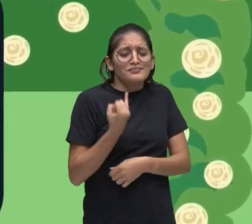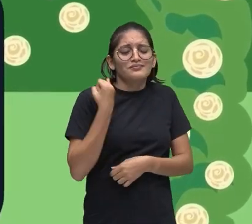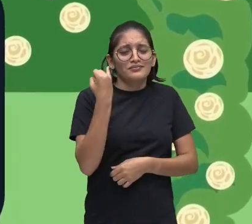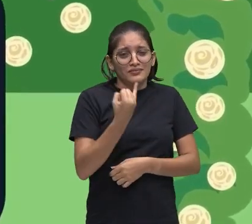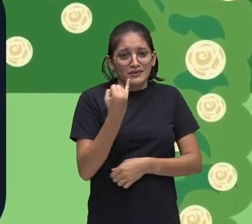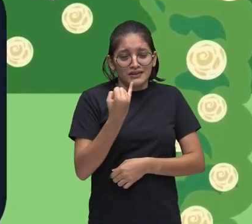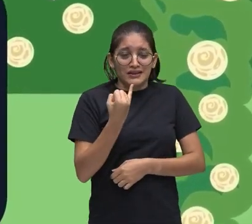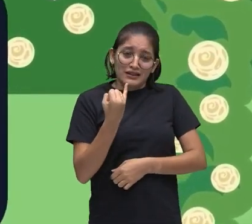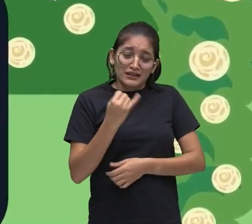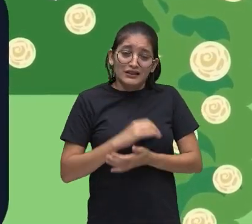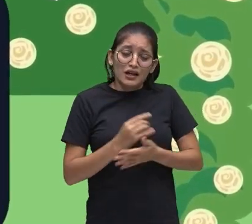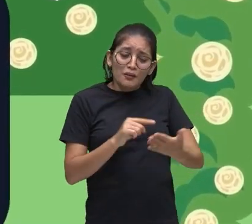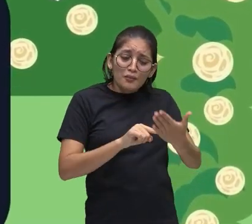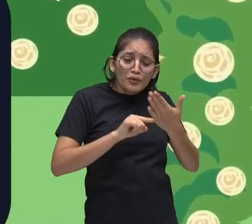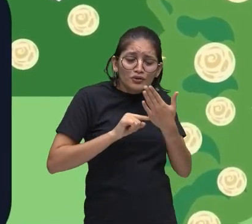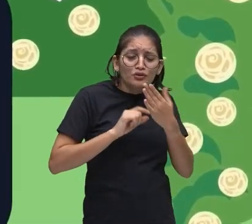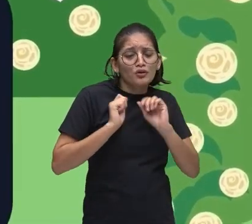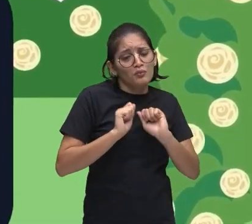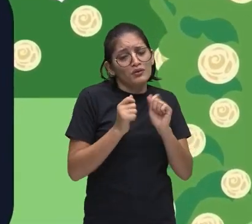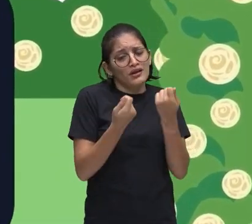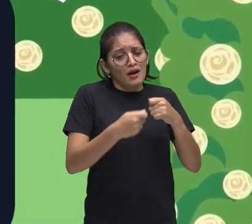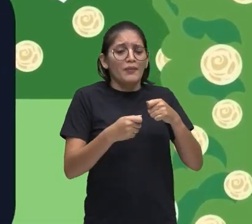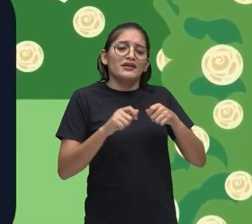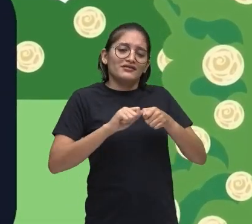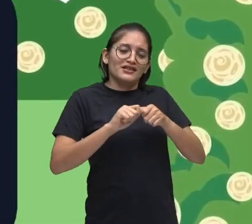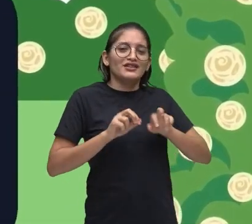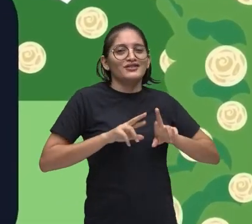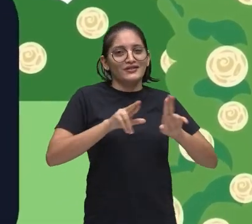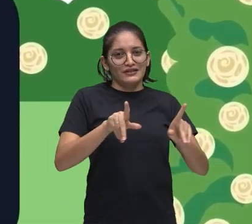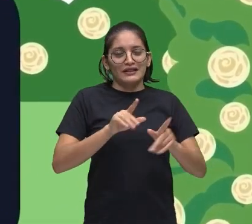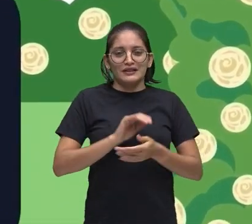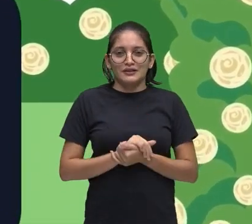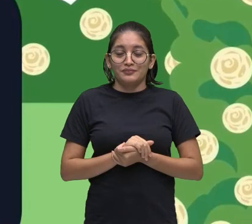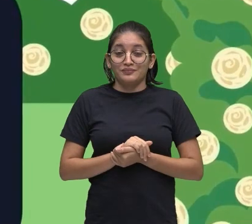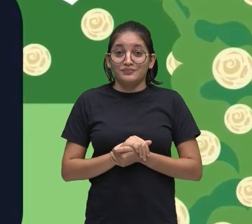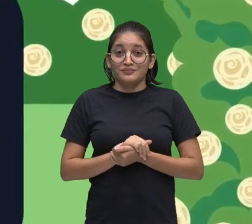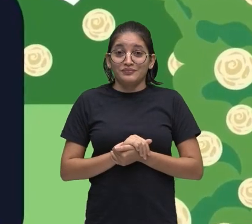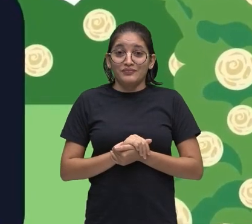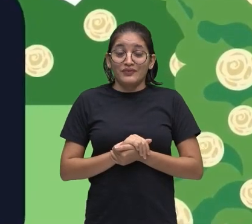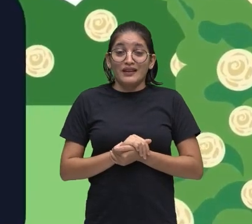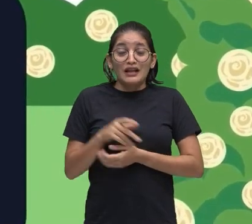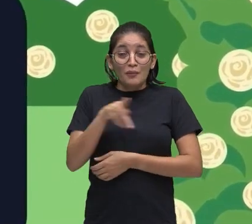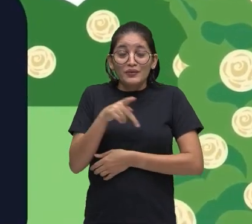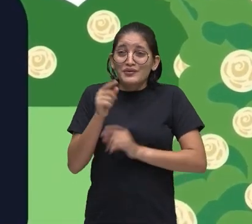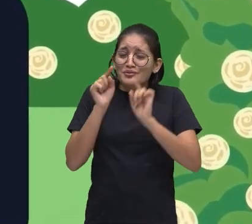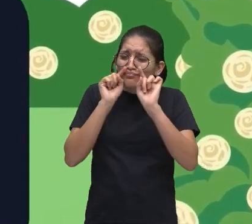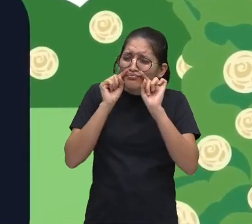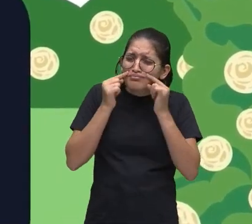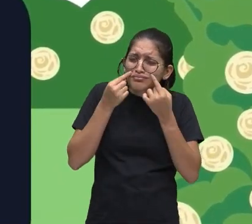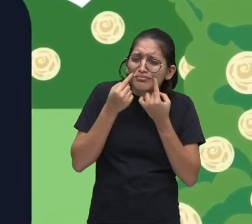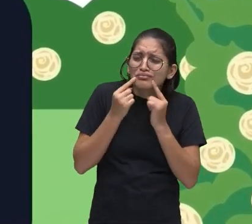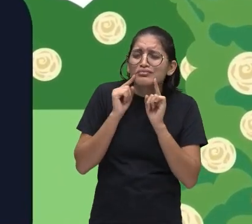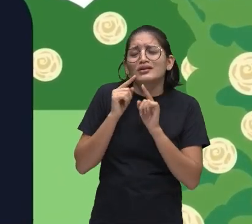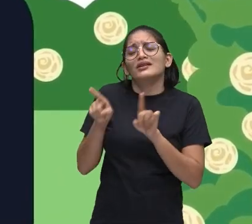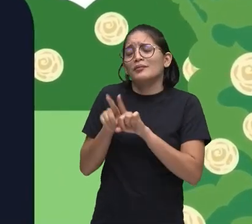importante, demonstrando-me que posso fazer a diferença. E com os olhos banhados em lágrimas,